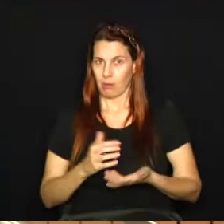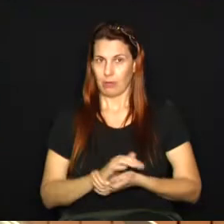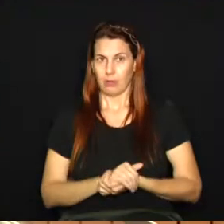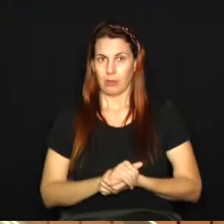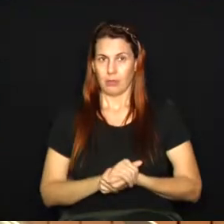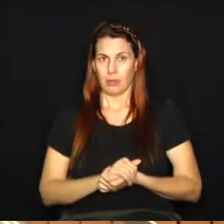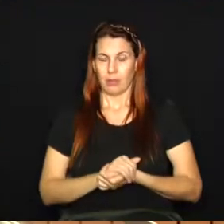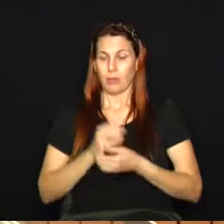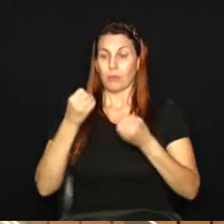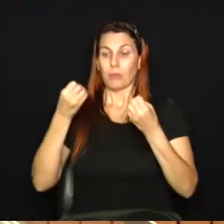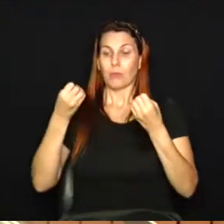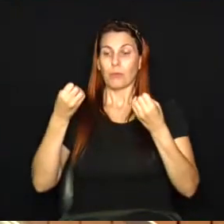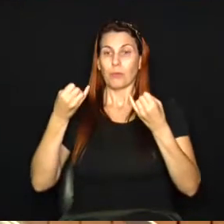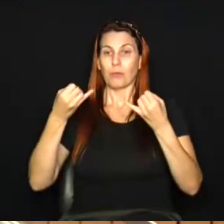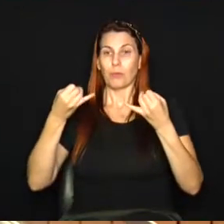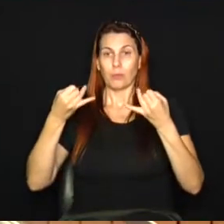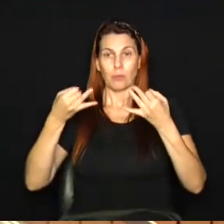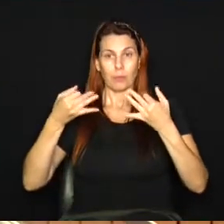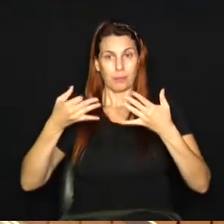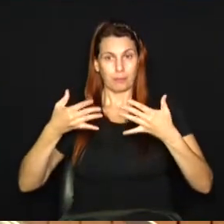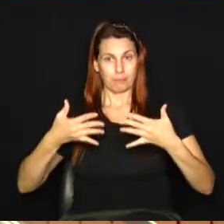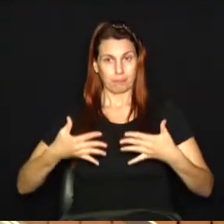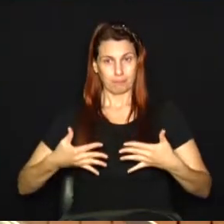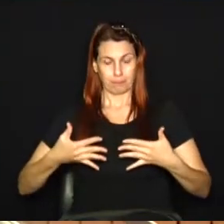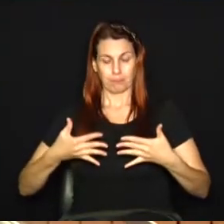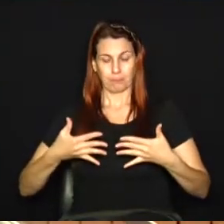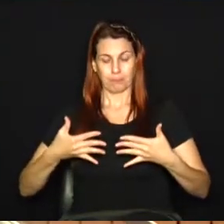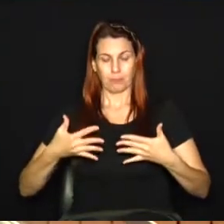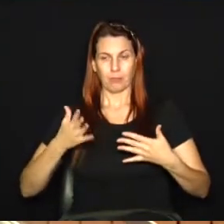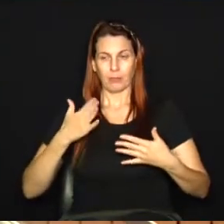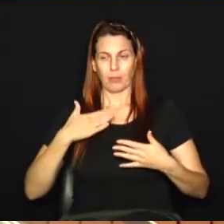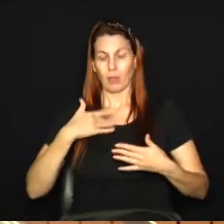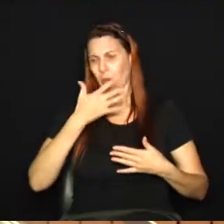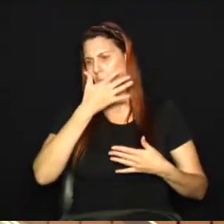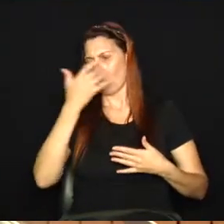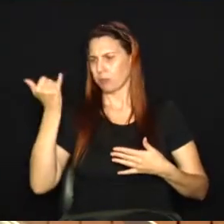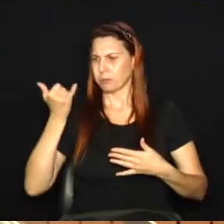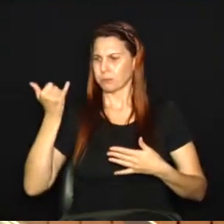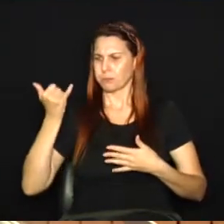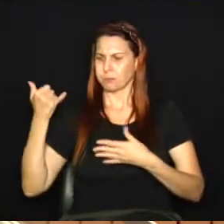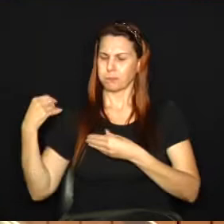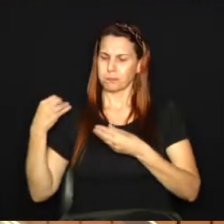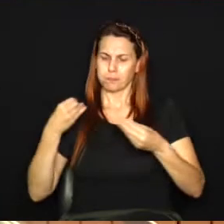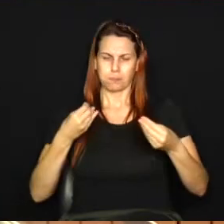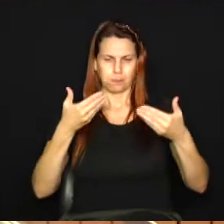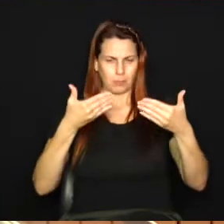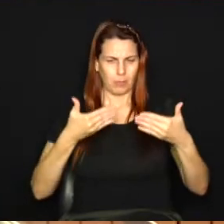colocar aqui a justificativa que me foi passada, mas não foi por isso que